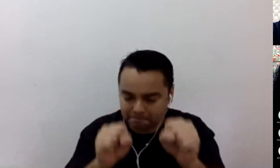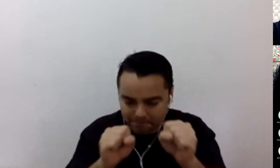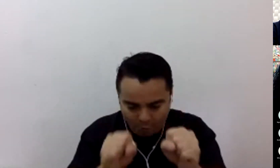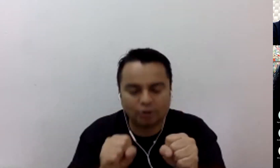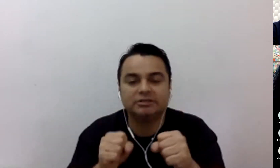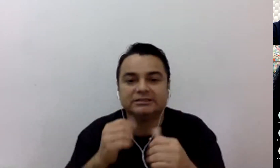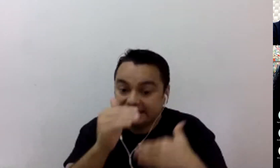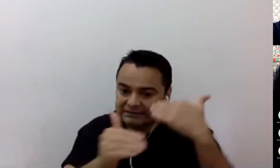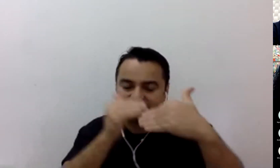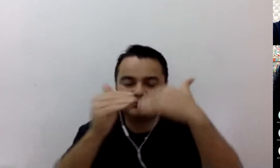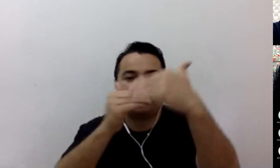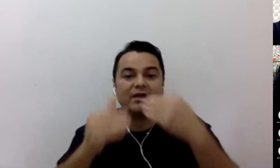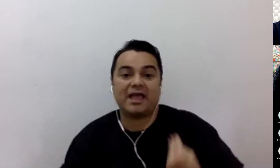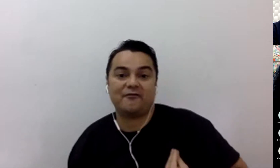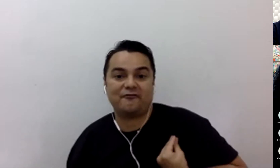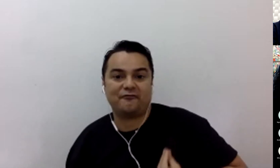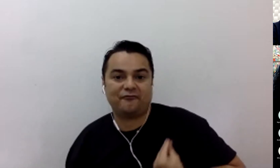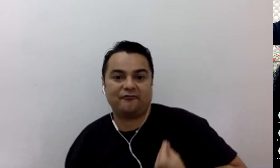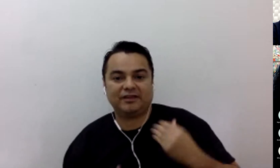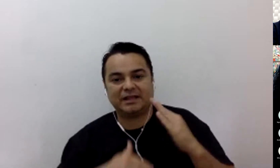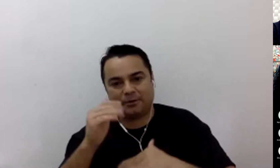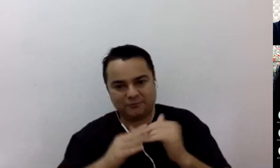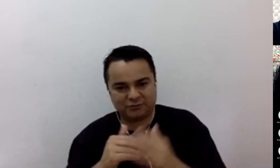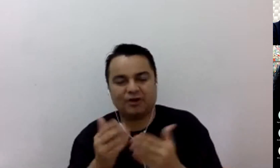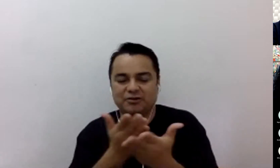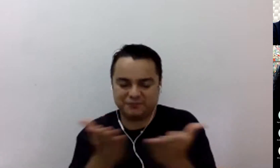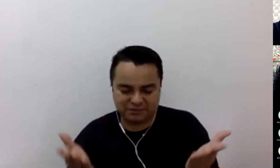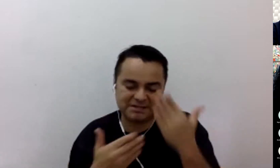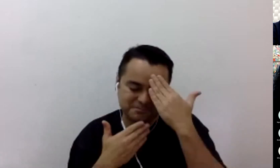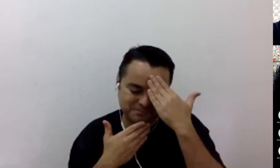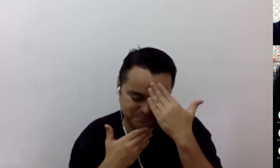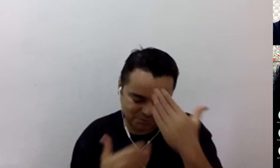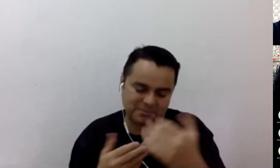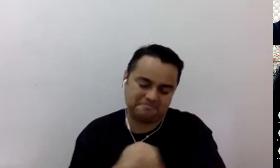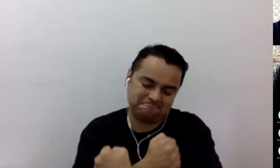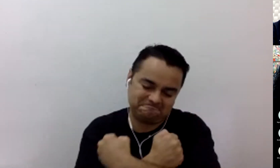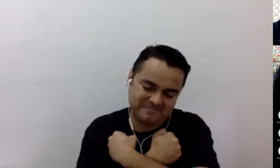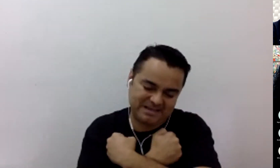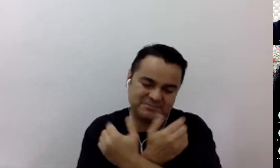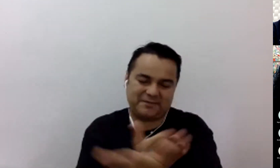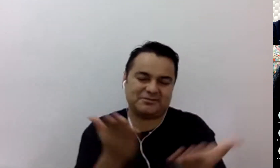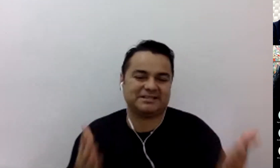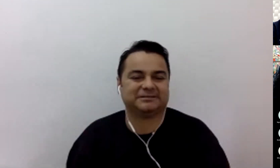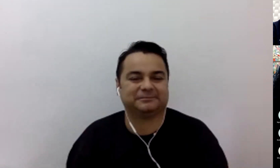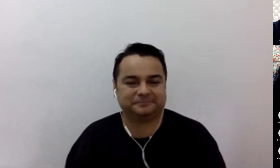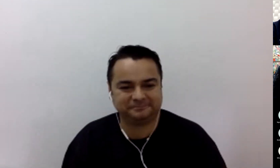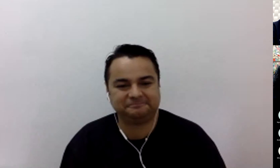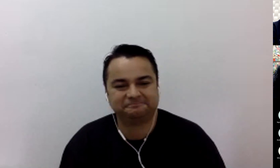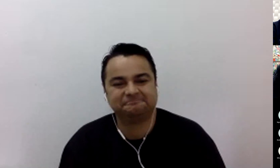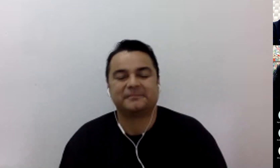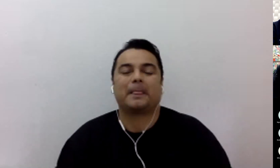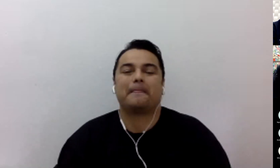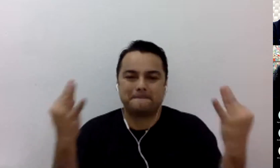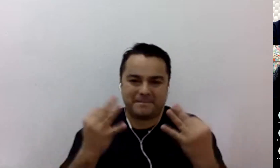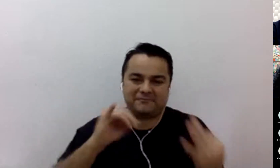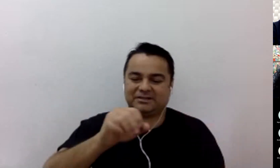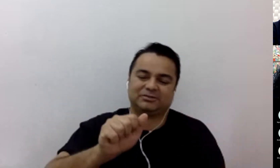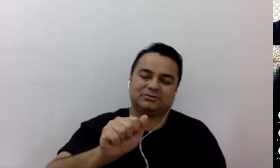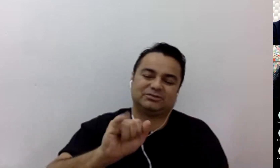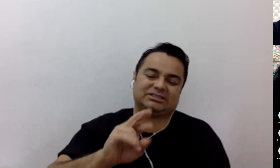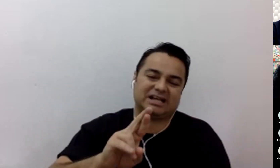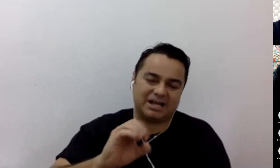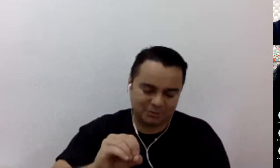se desenvolverem na vida profissional dos senhores e das senhoras, tá bom? Um grande abraço para todos aí. Perfeito, Jairo, bem lembrado.